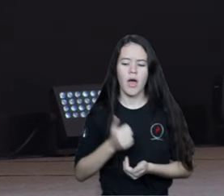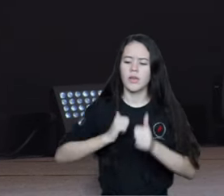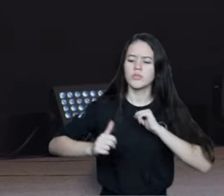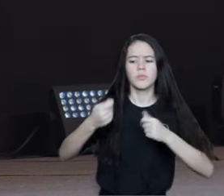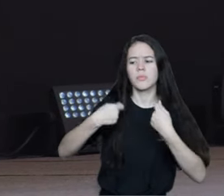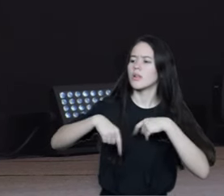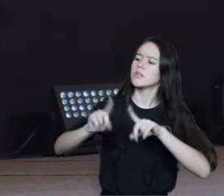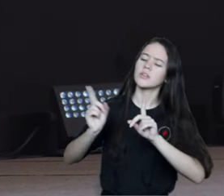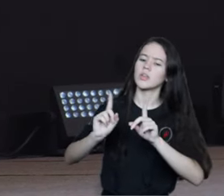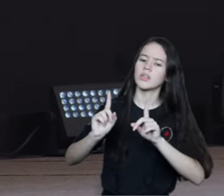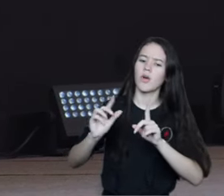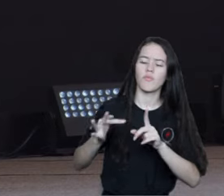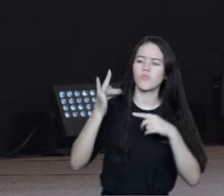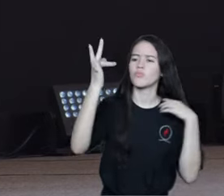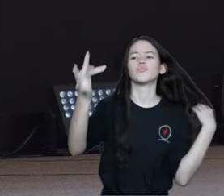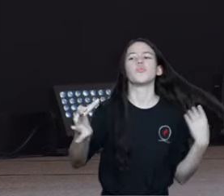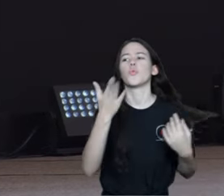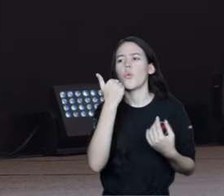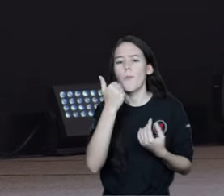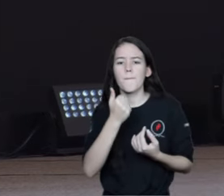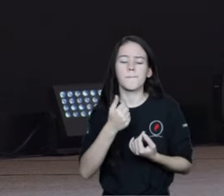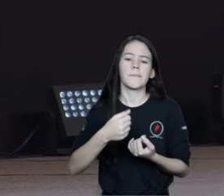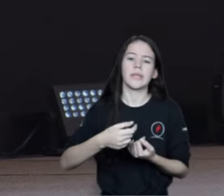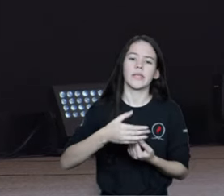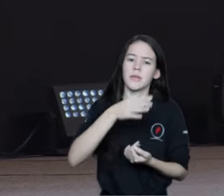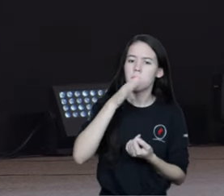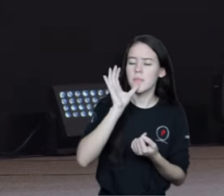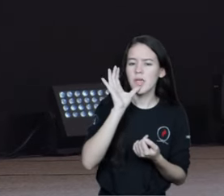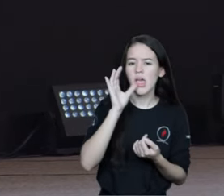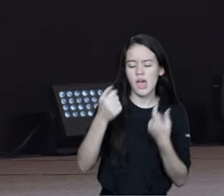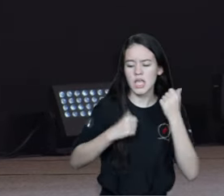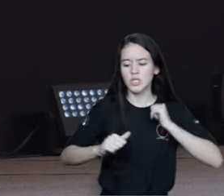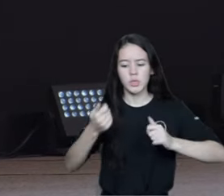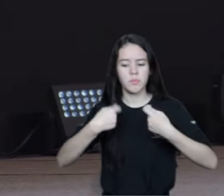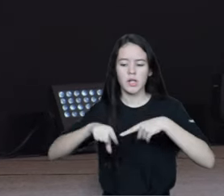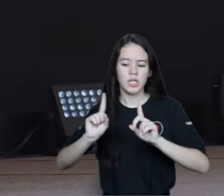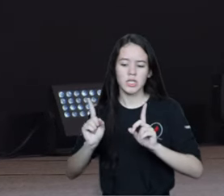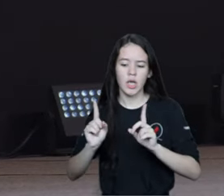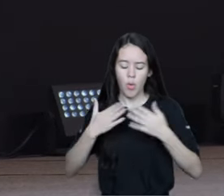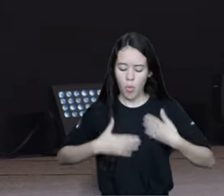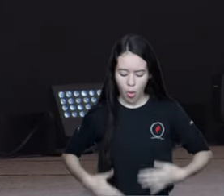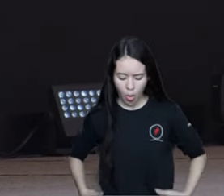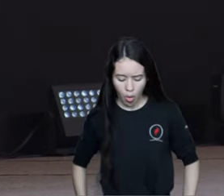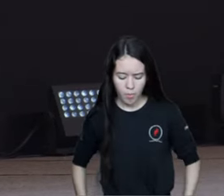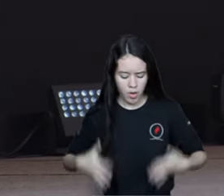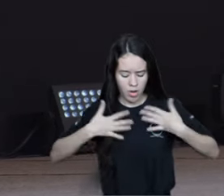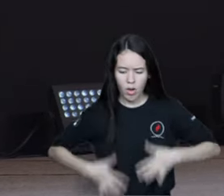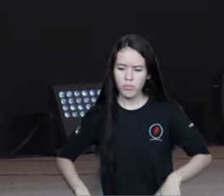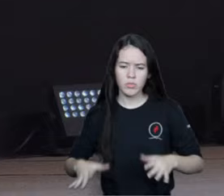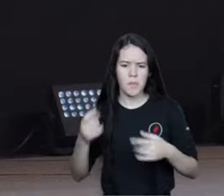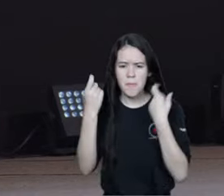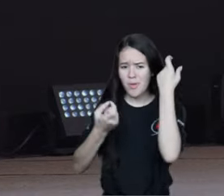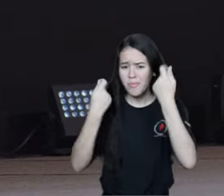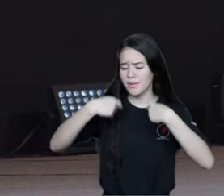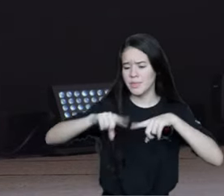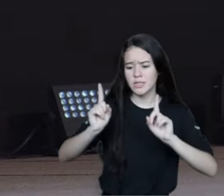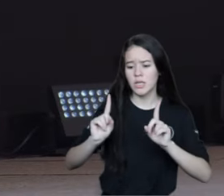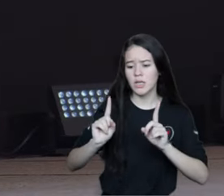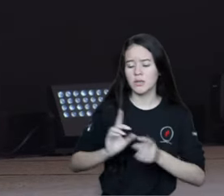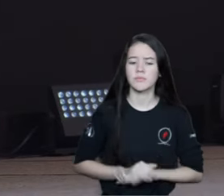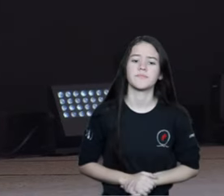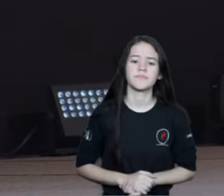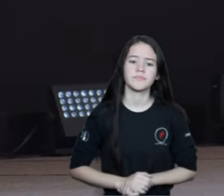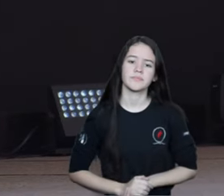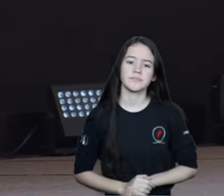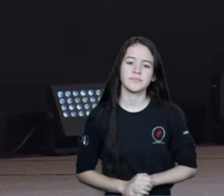ansioso quanto a vossa vida pelo que eu vejo comer e pelo que a vez de beber nem conta ao vosso corpo pelo que a vez de vestir não é vida mais do que o mantimento